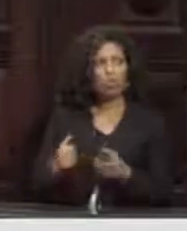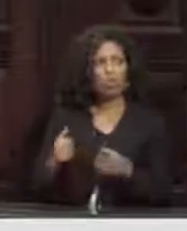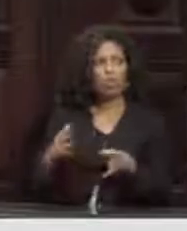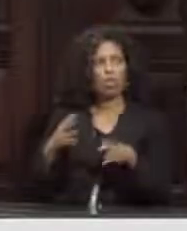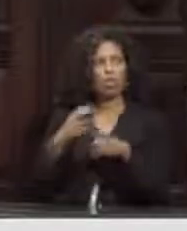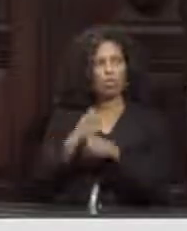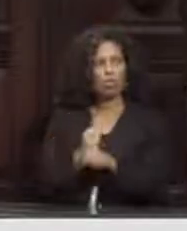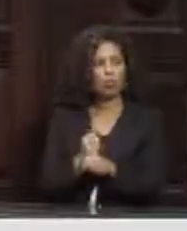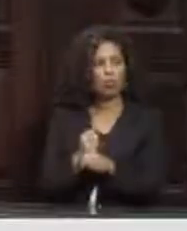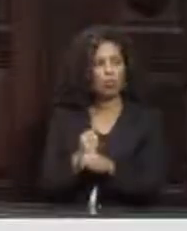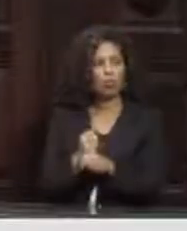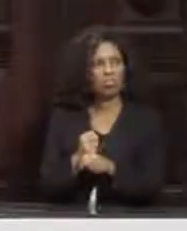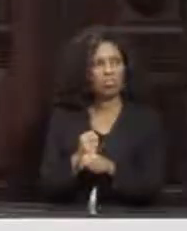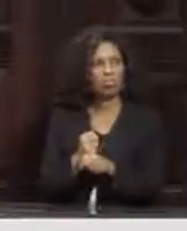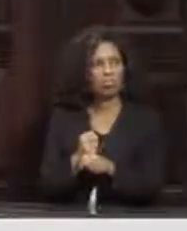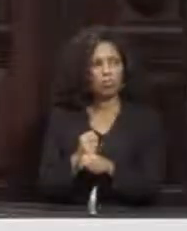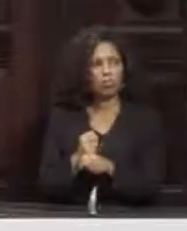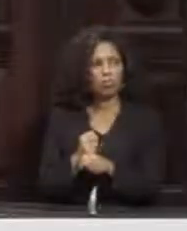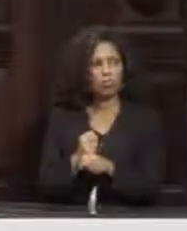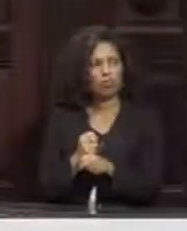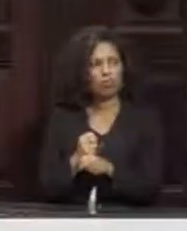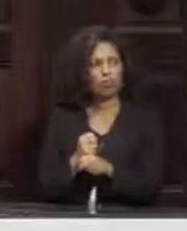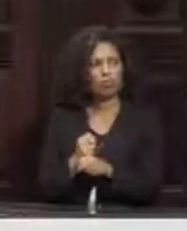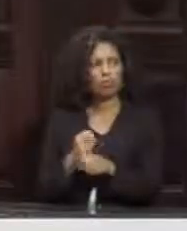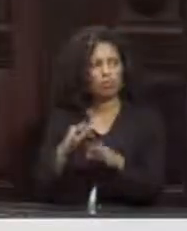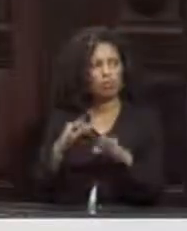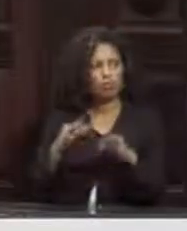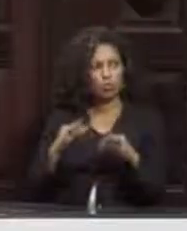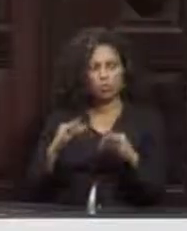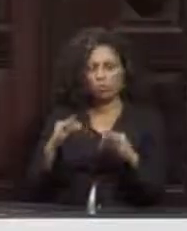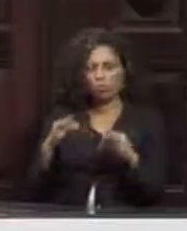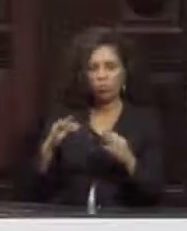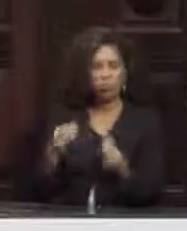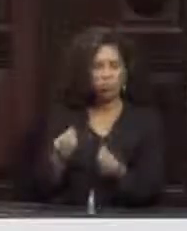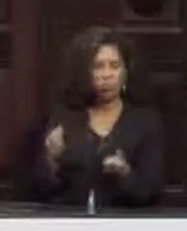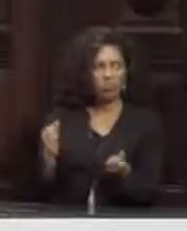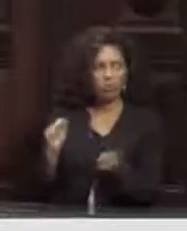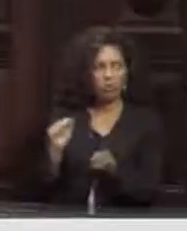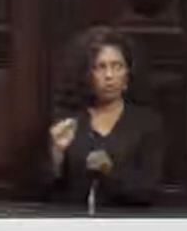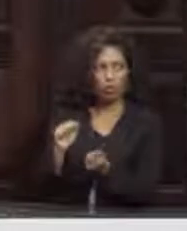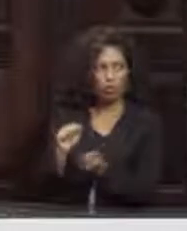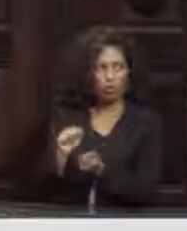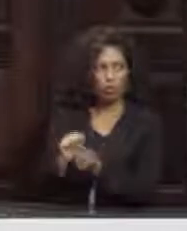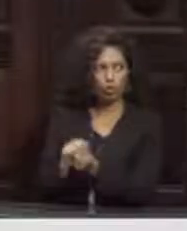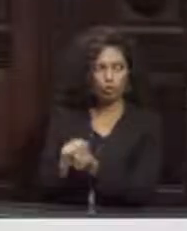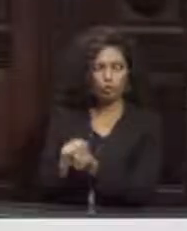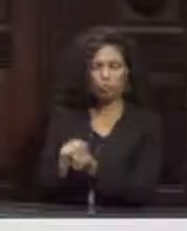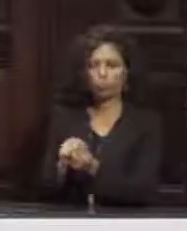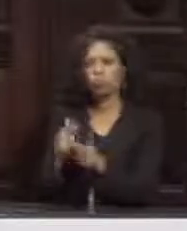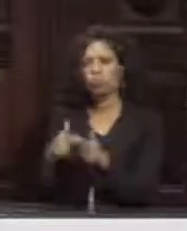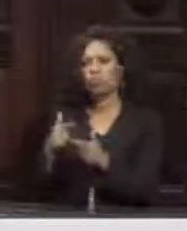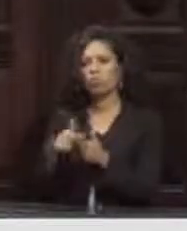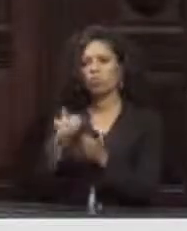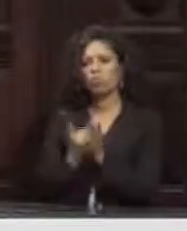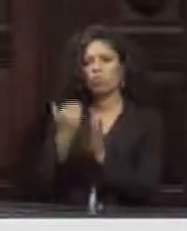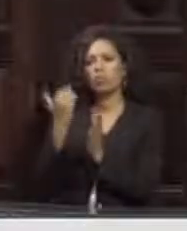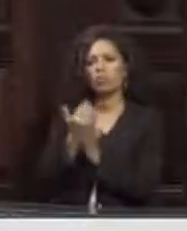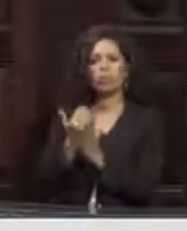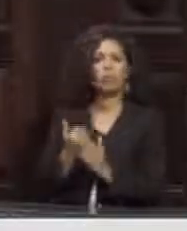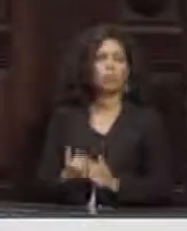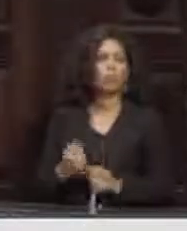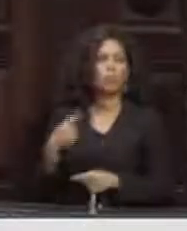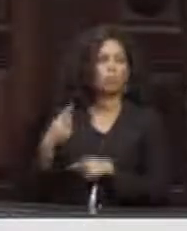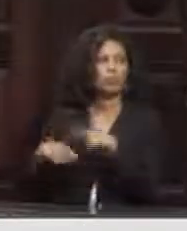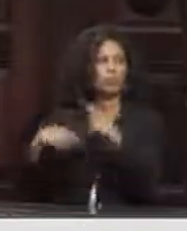Estado, mas tudo vinculado ao valor da avaliação para a privatização da SEDAI. Depois,